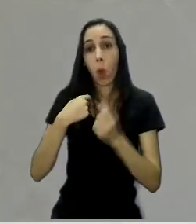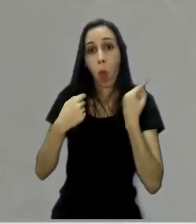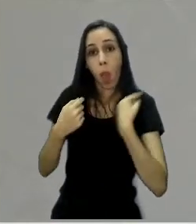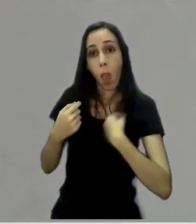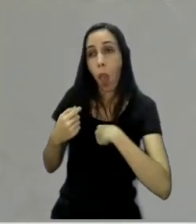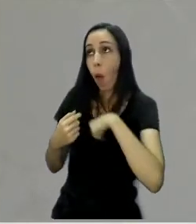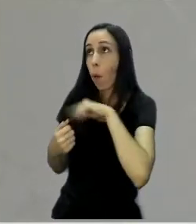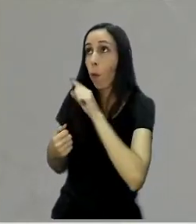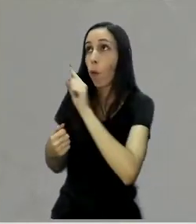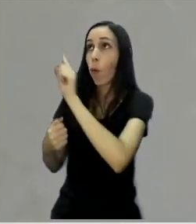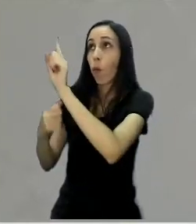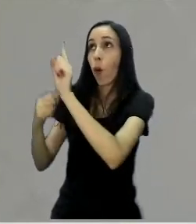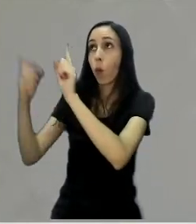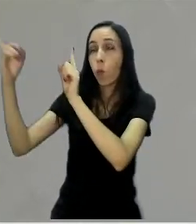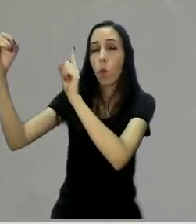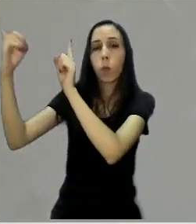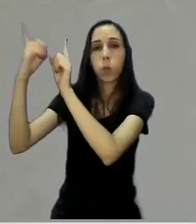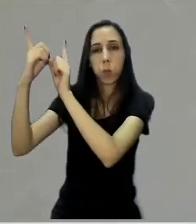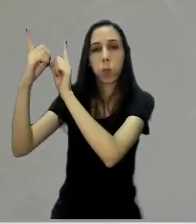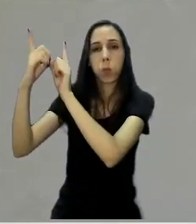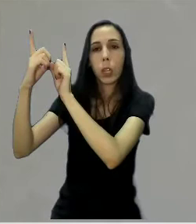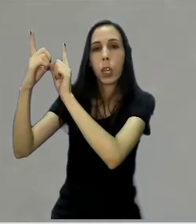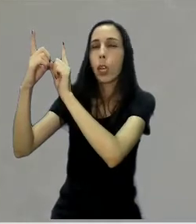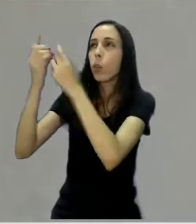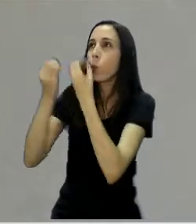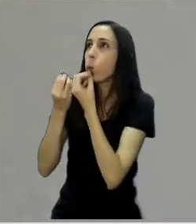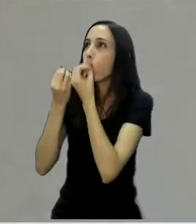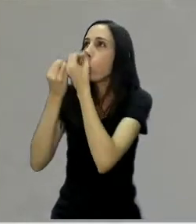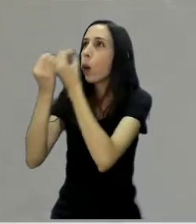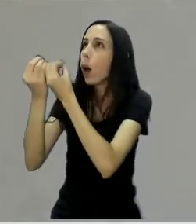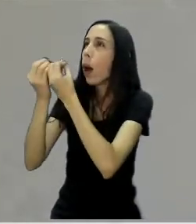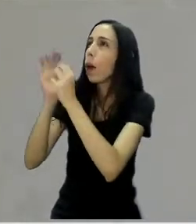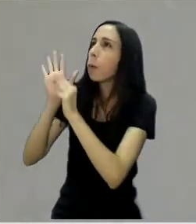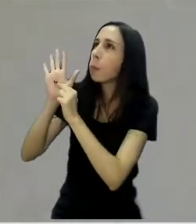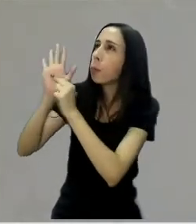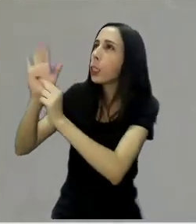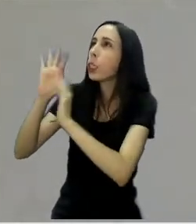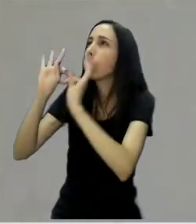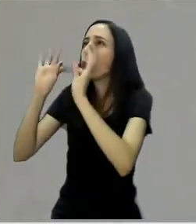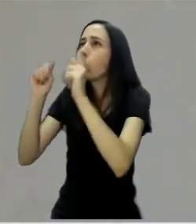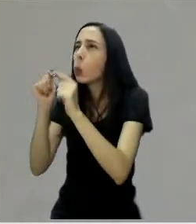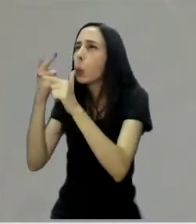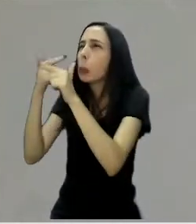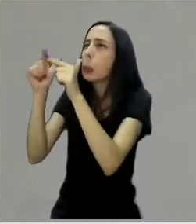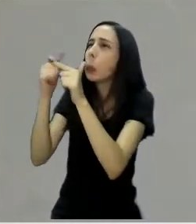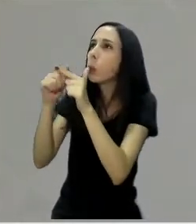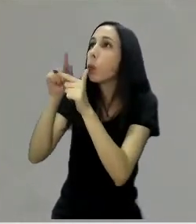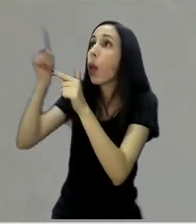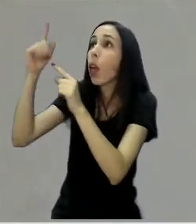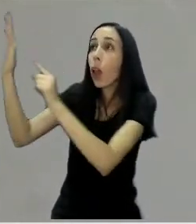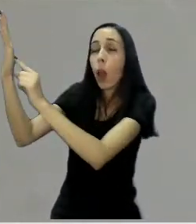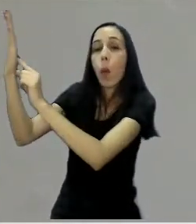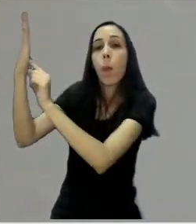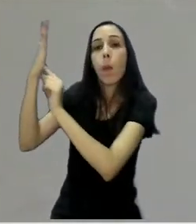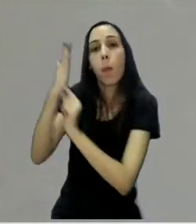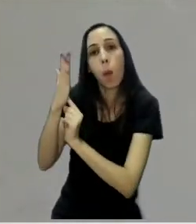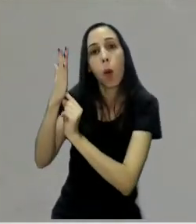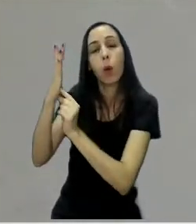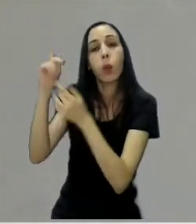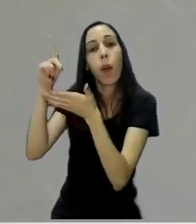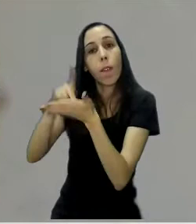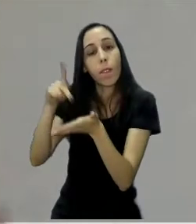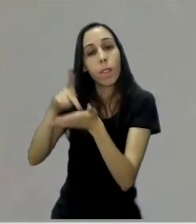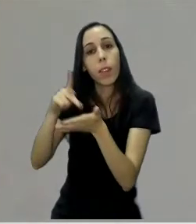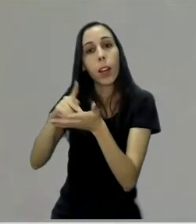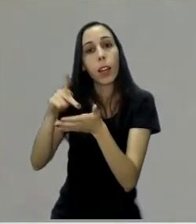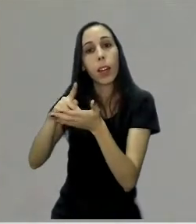Quando nós vamos à presença do Senhor e levamos para Ele as situações que nos angustiam, Ele